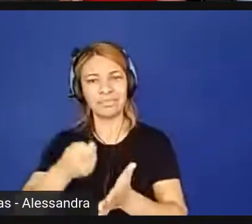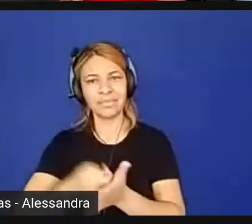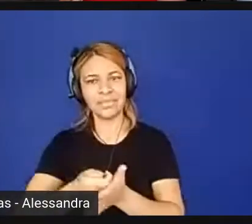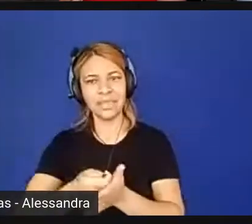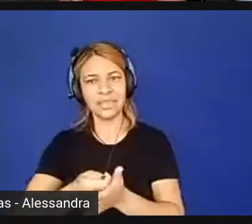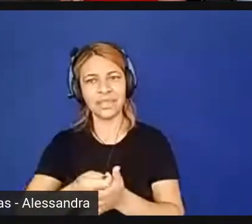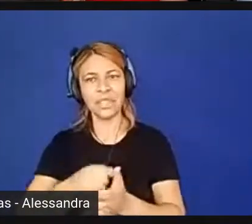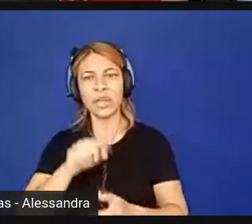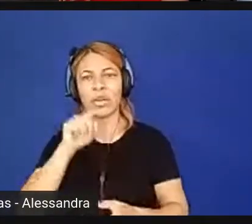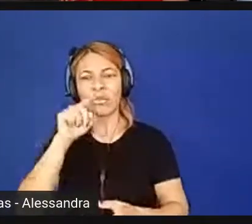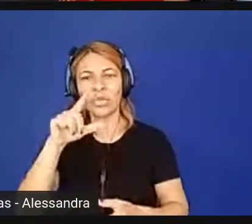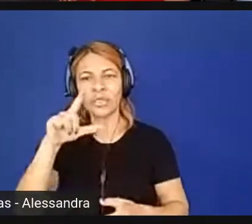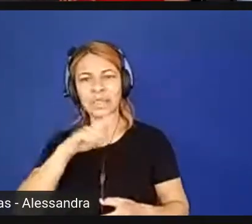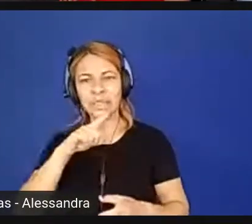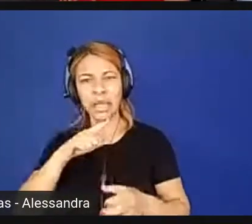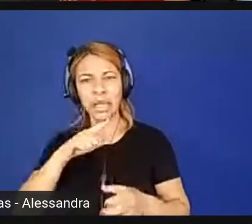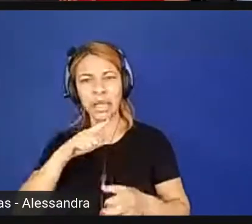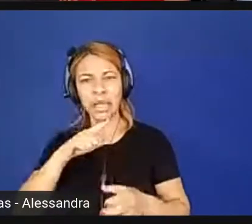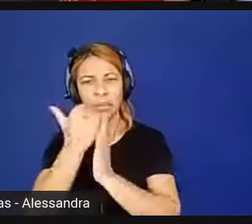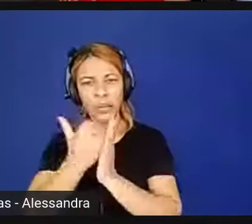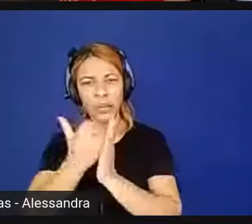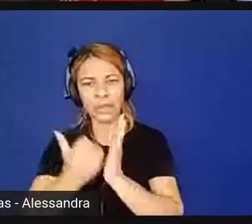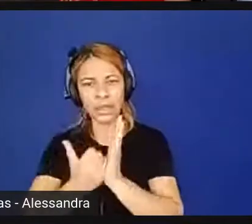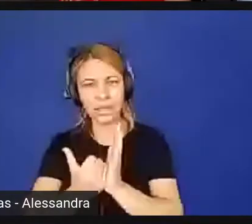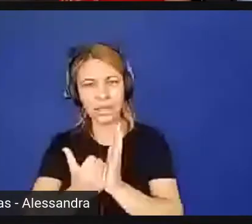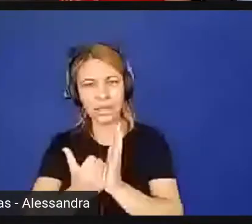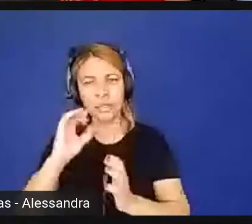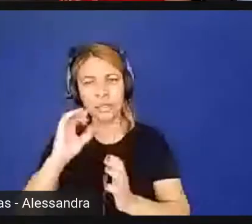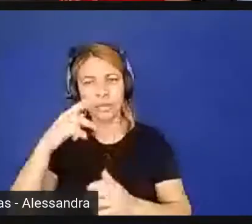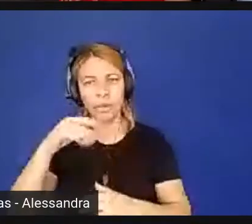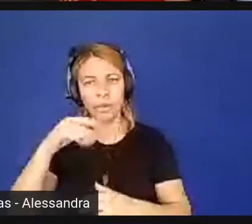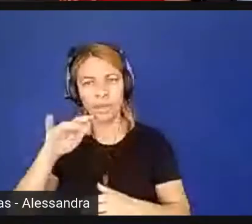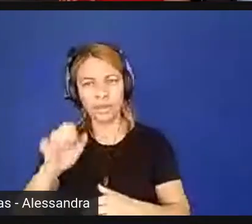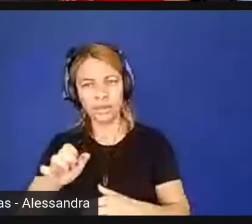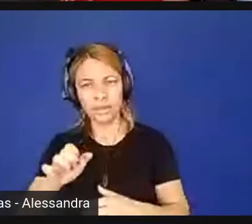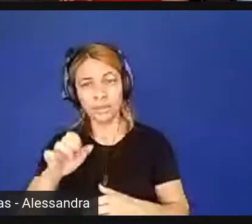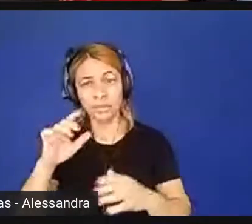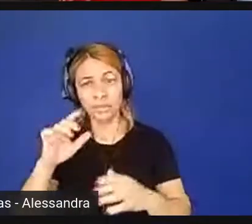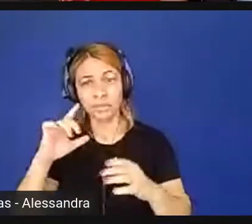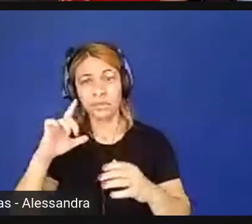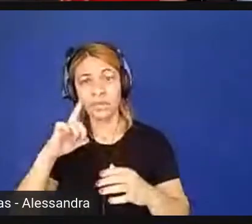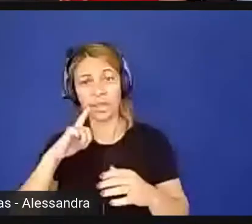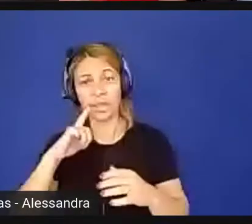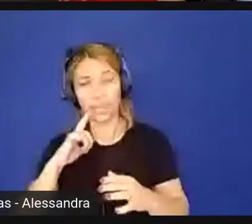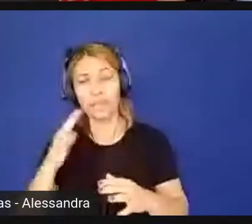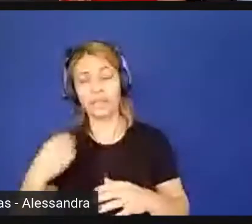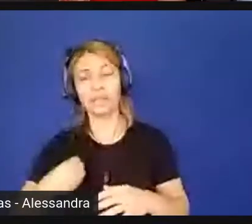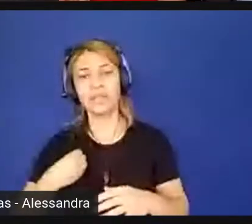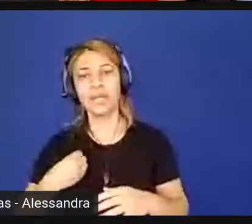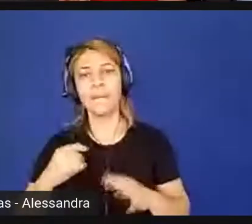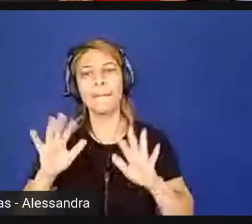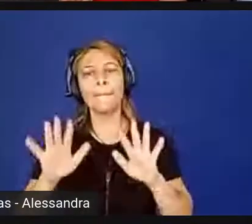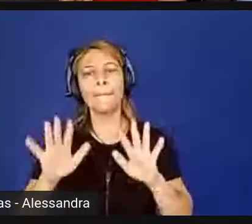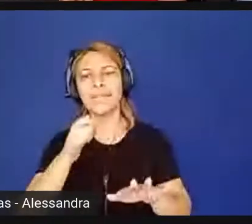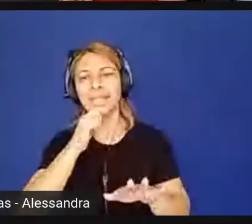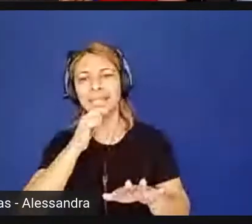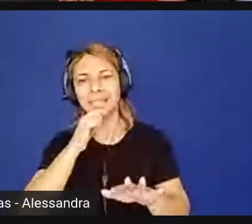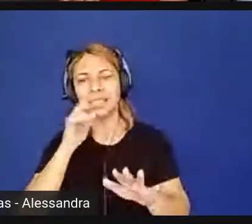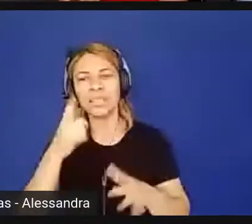você tem um programa de compliance, você diz também, eu tenho uma estrutura. Mas o meu programa de compliance existia, mas ainda assim aconteceu uma